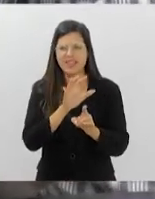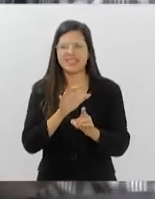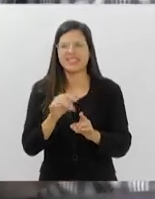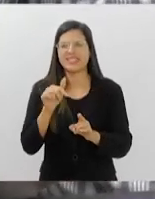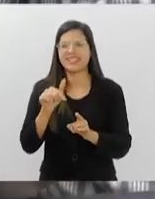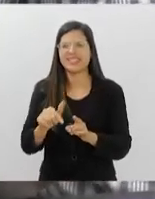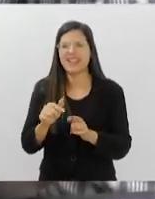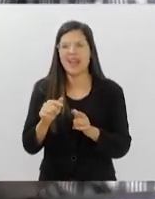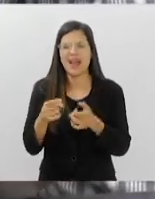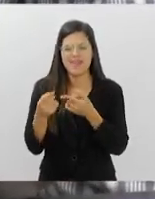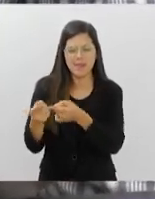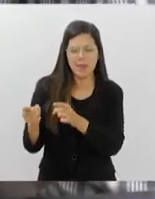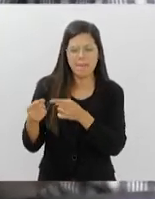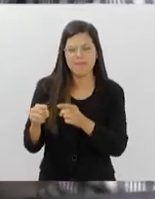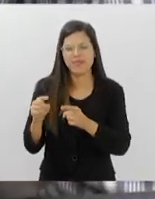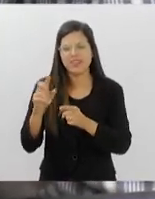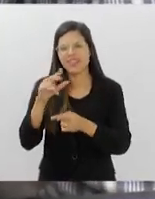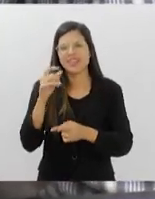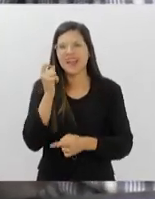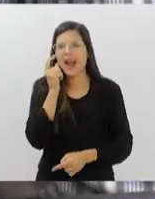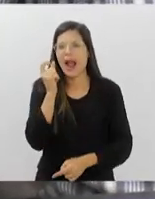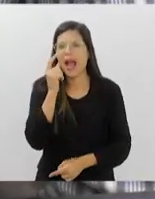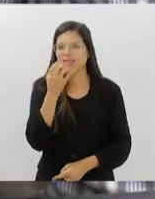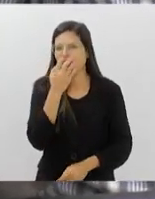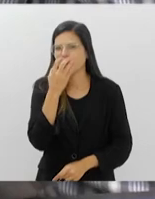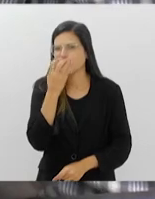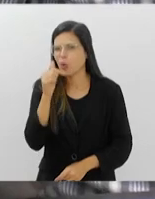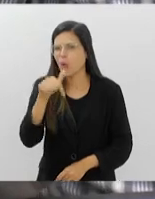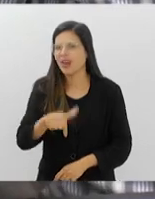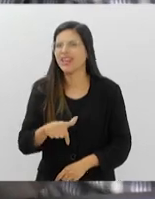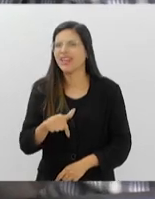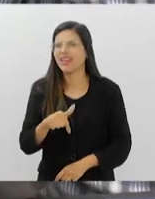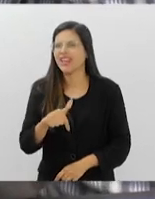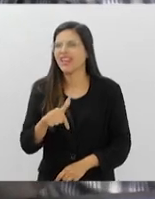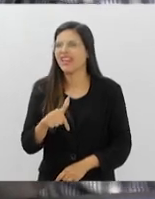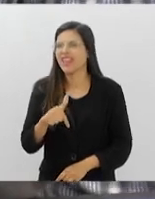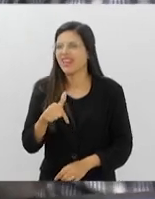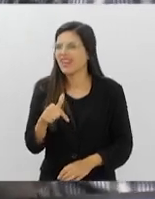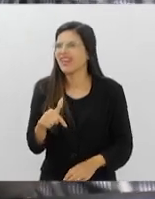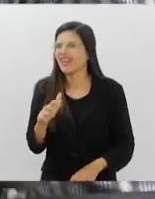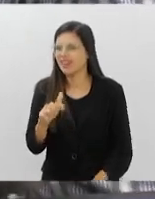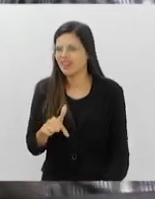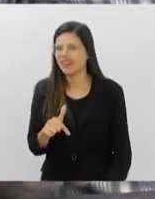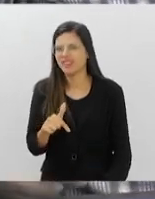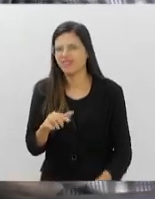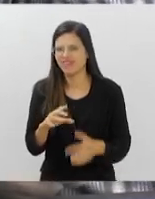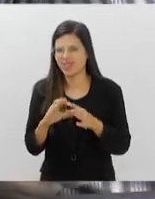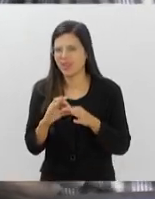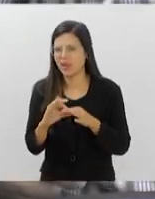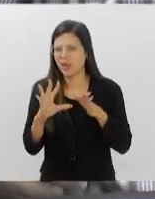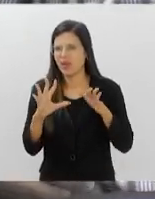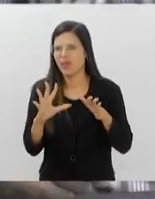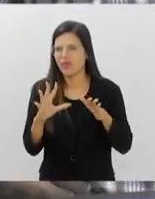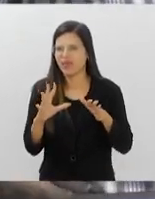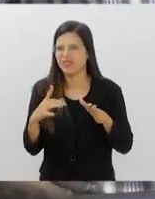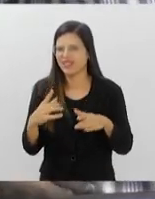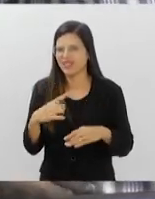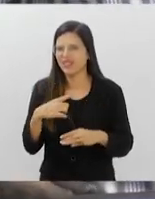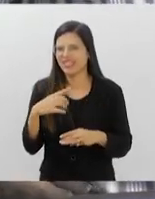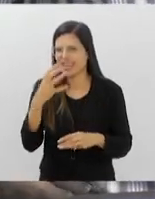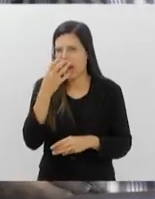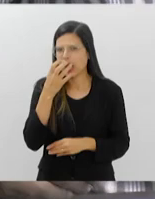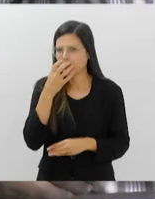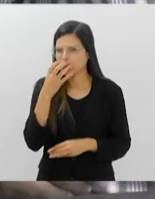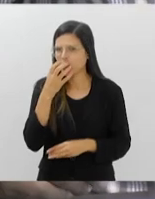ele prometeu para a próxima semana. Então ele se livrou de eu trazer aqui uma tira de pitbulls para pular